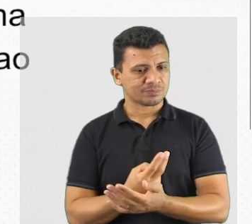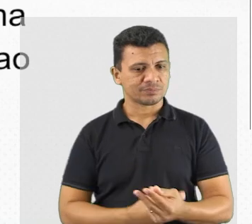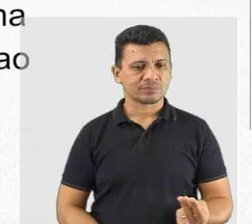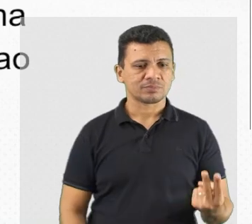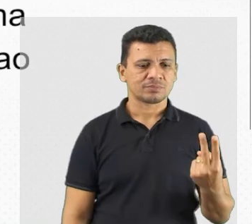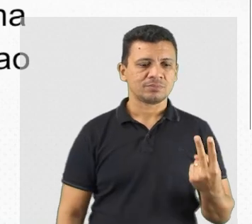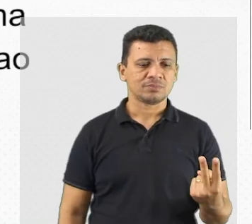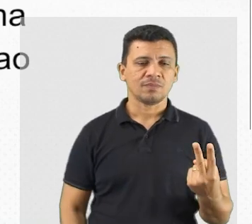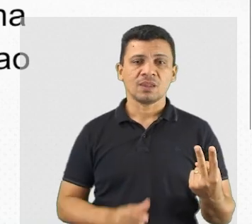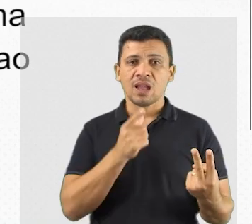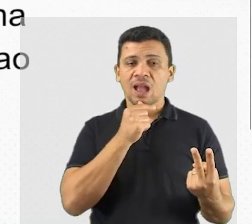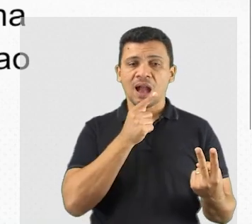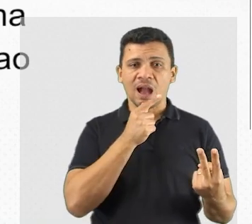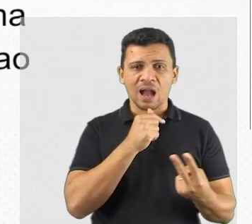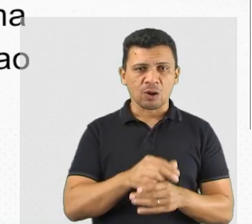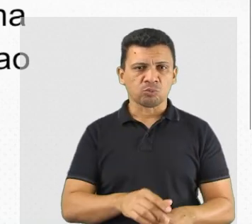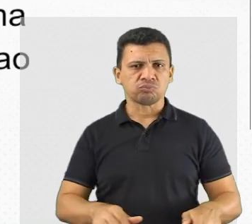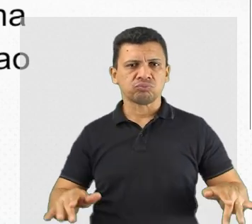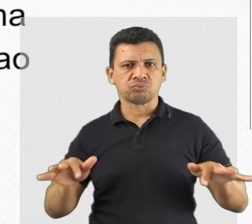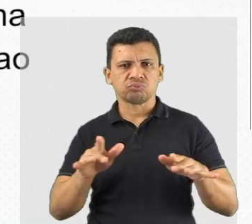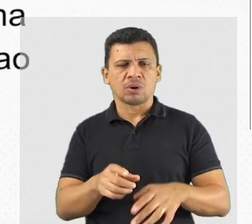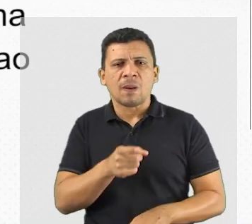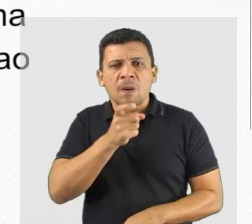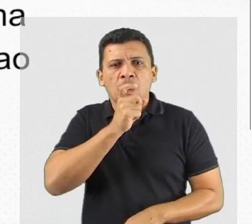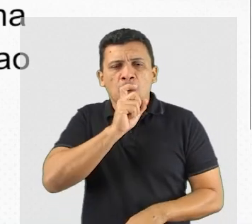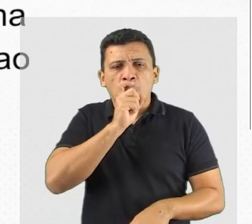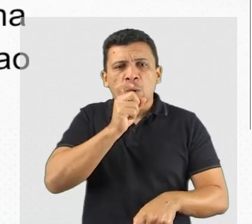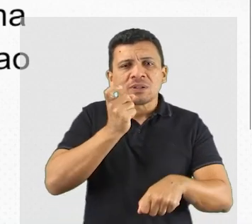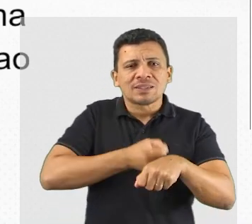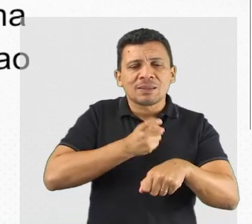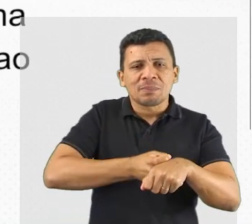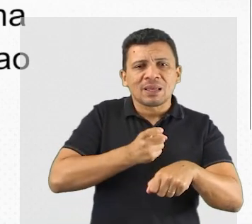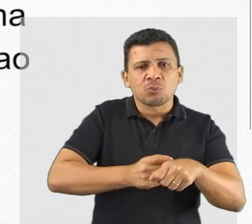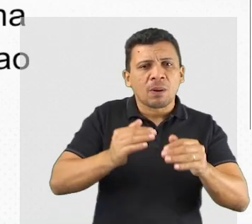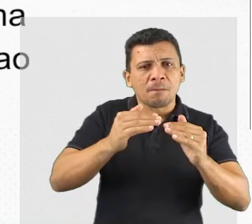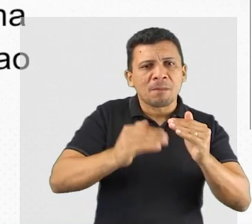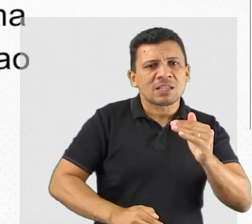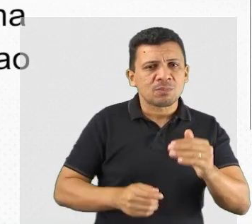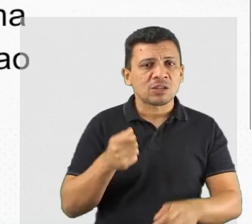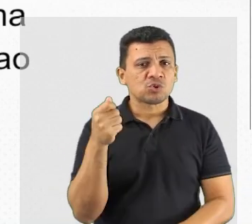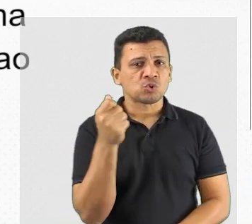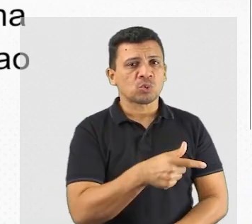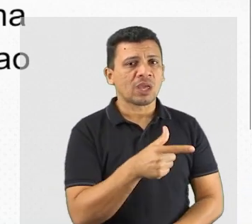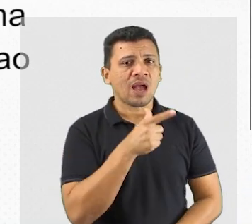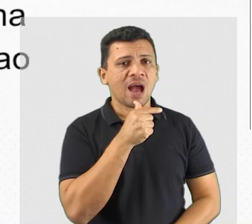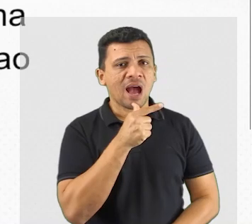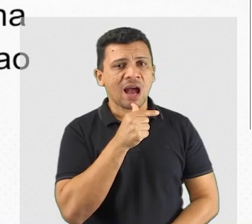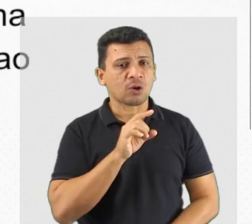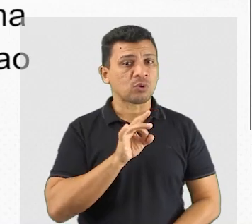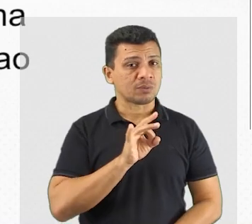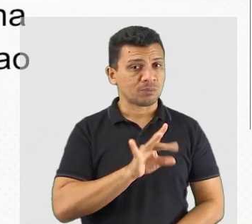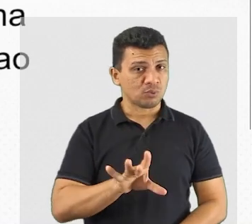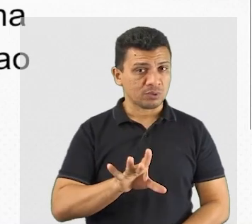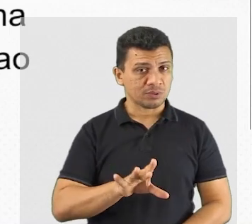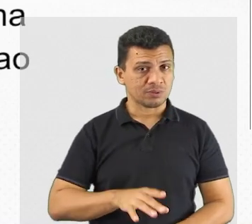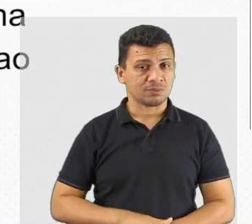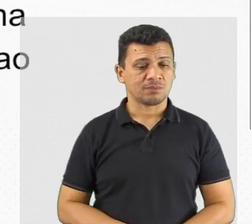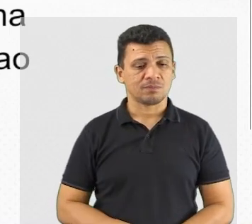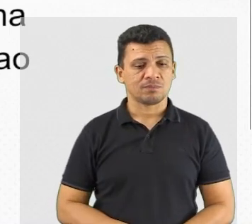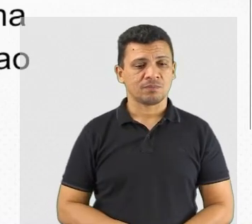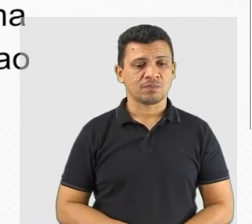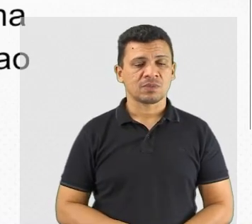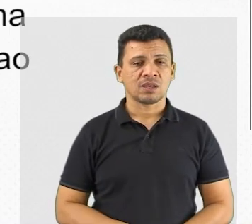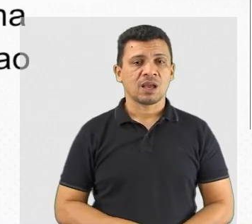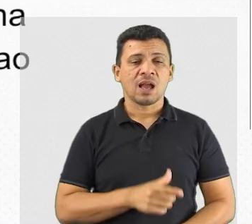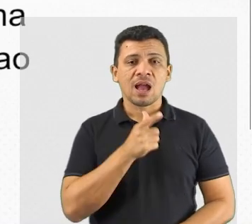2. A água do mar congela a uma temperatura mais baixa que a água pura? Ambas ao nível do mar? Pessoal, a água